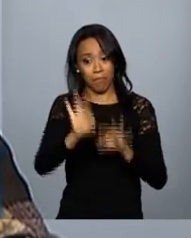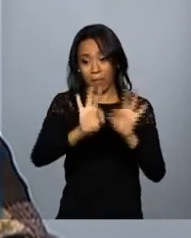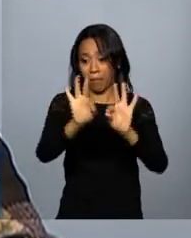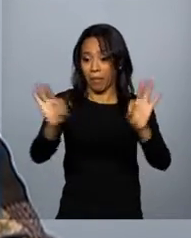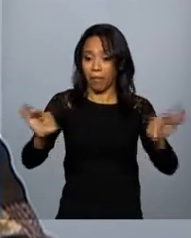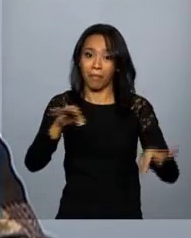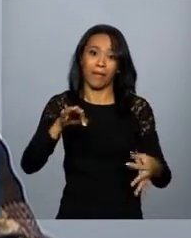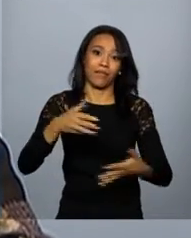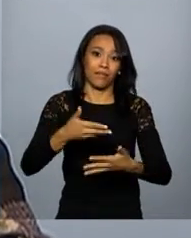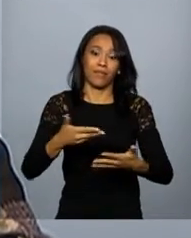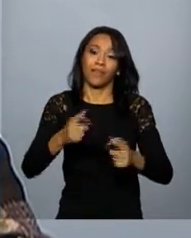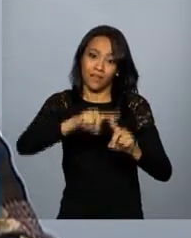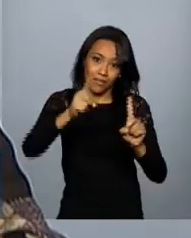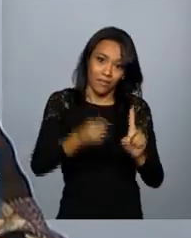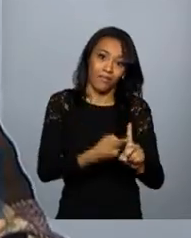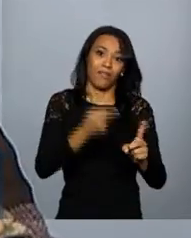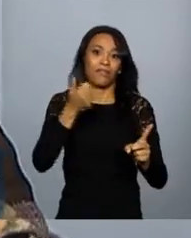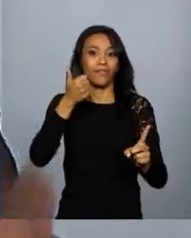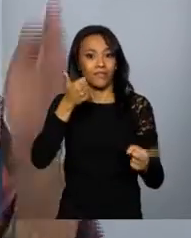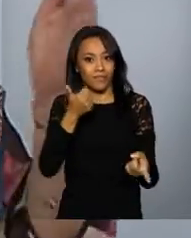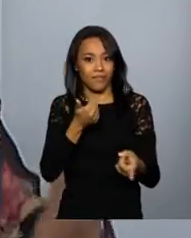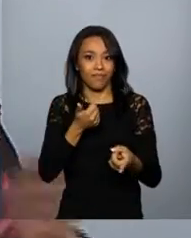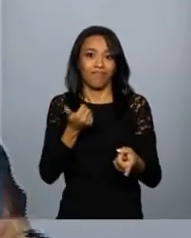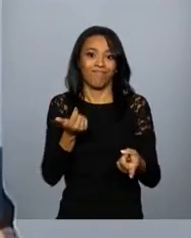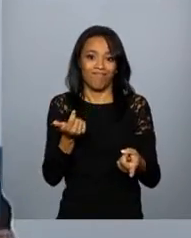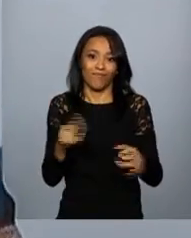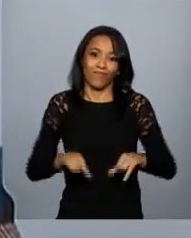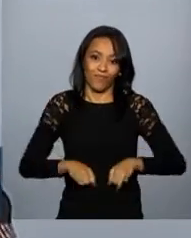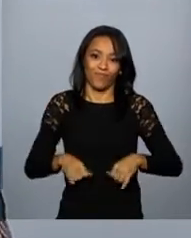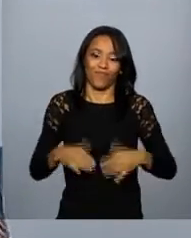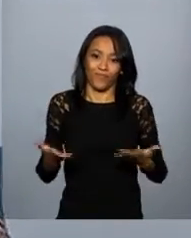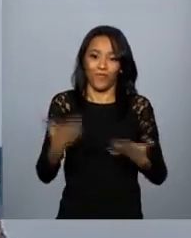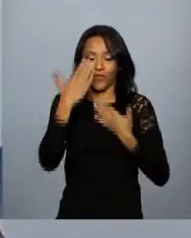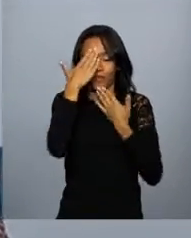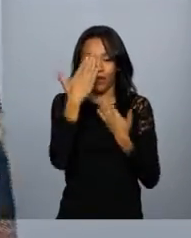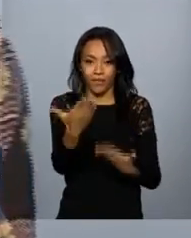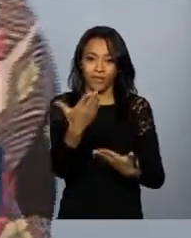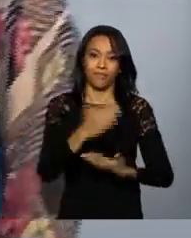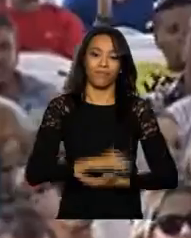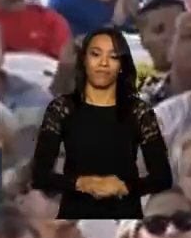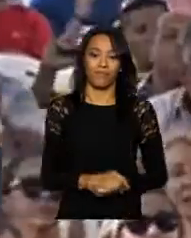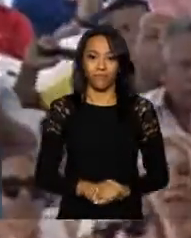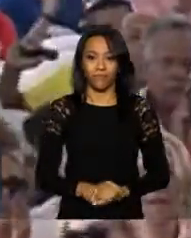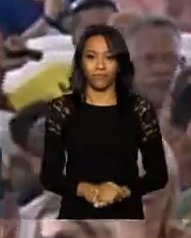nossas crianças e nossas mães grávidas. Muito obrigada.